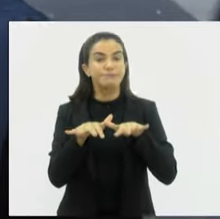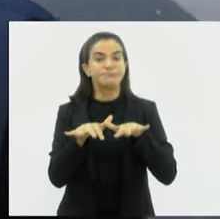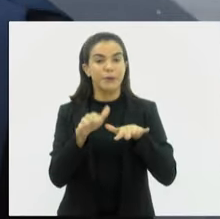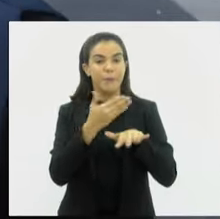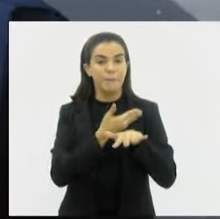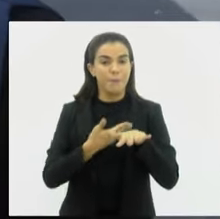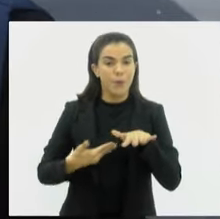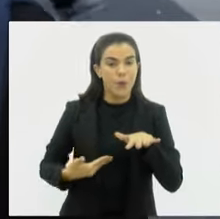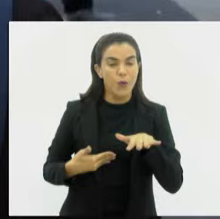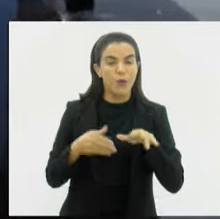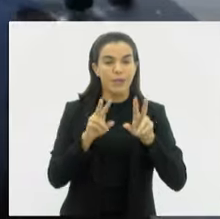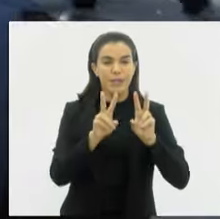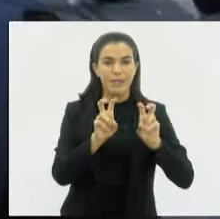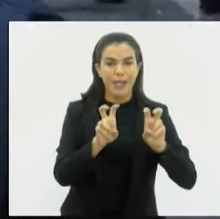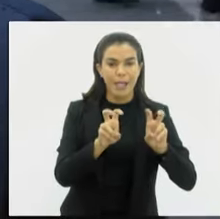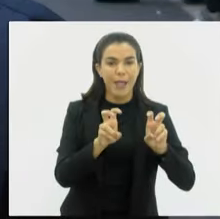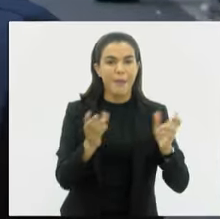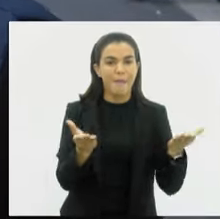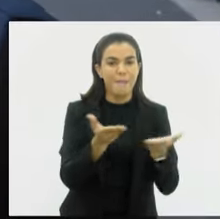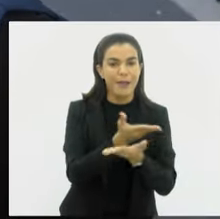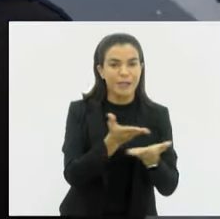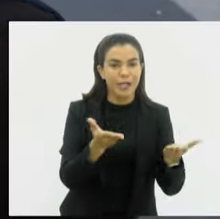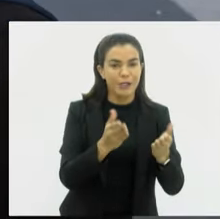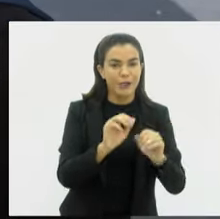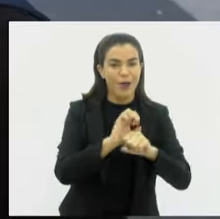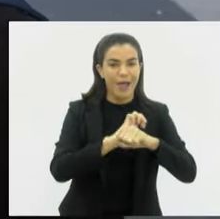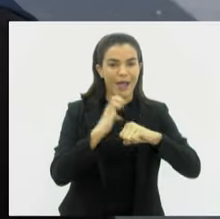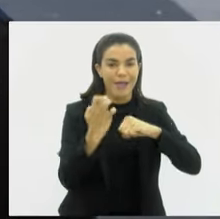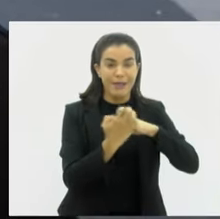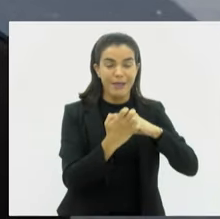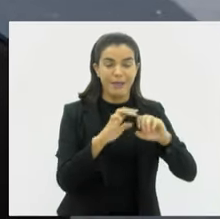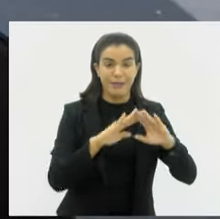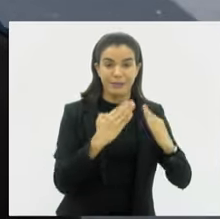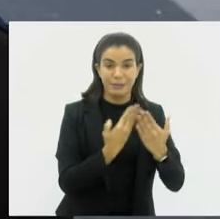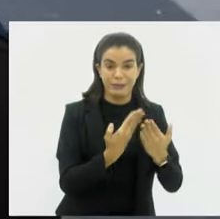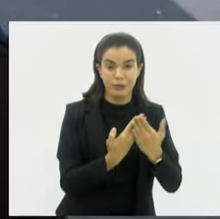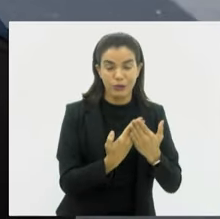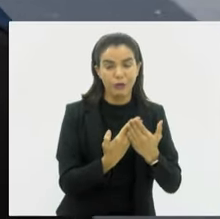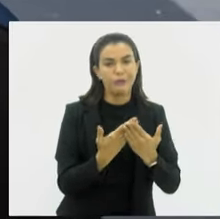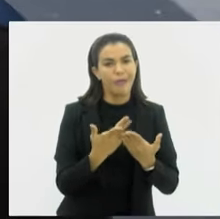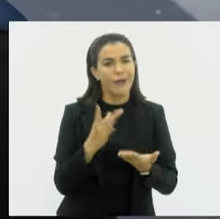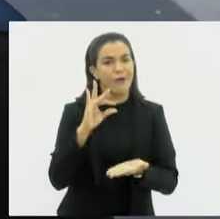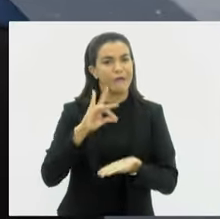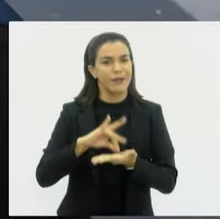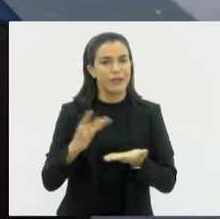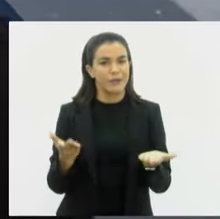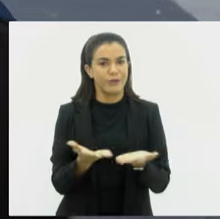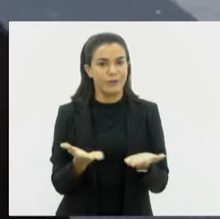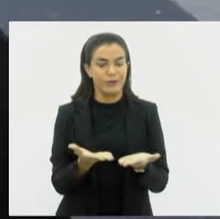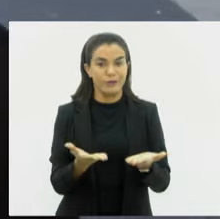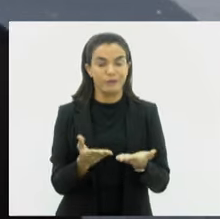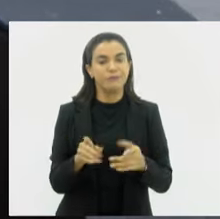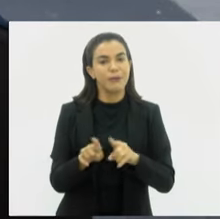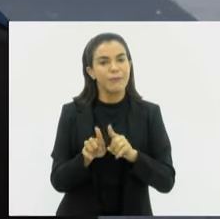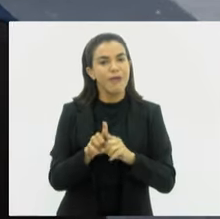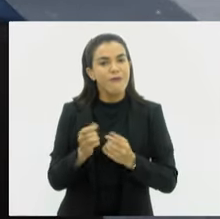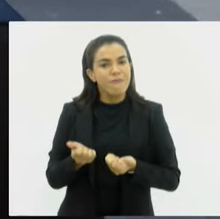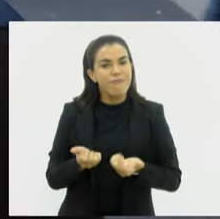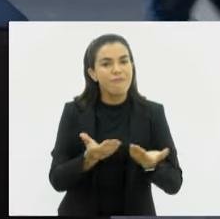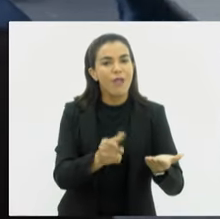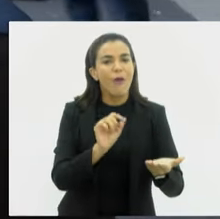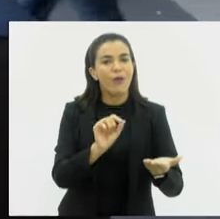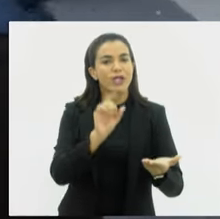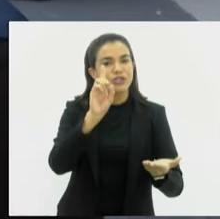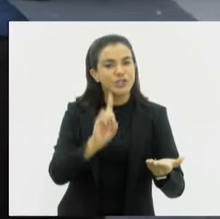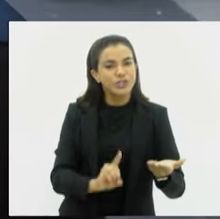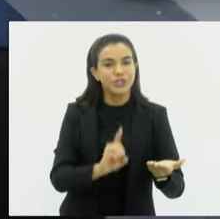outros temas, por exemplo, com os mediadores nas escolas. Enfim, é uma realidade hoje muito presente e a gente está aqui para poder dar voz para essas pessoas. Como eu